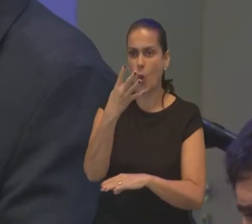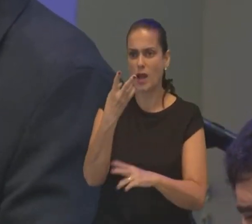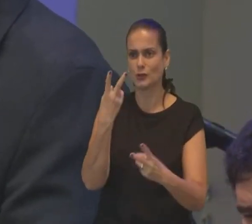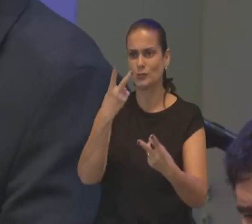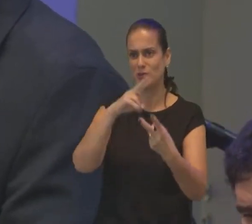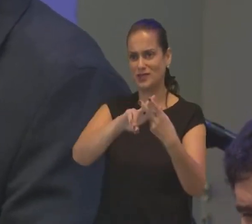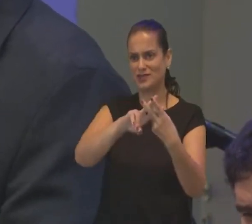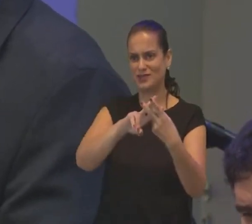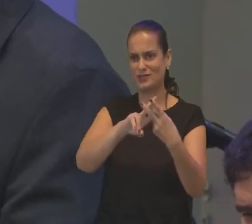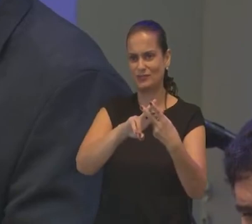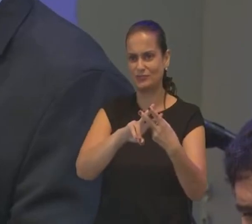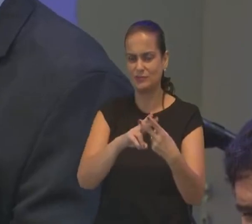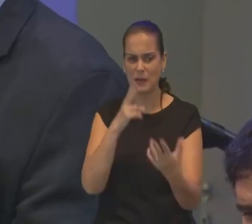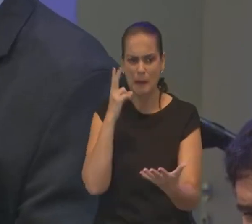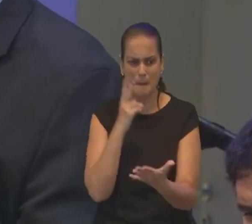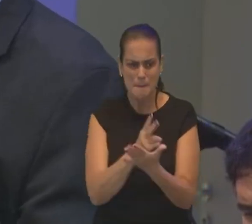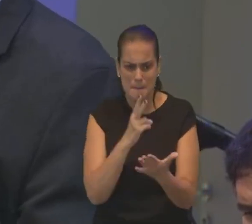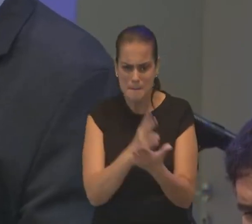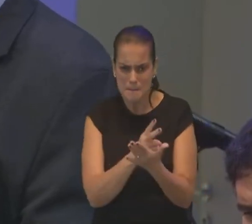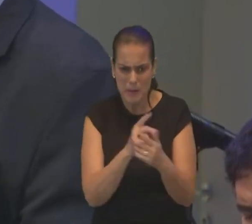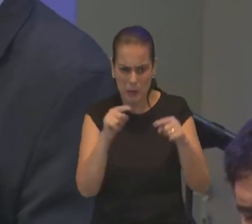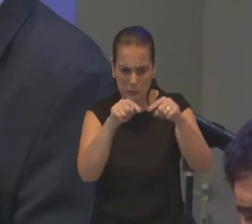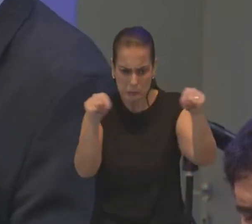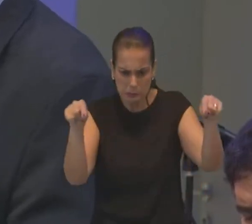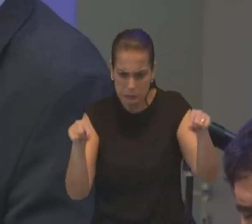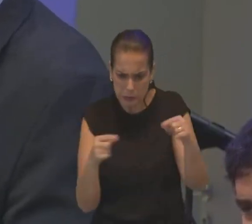o mesmo mapa.